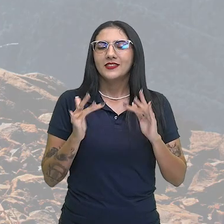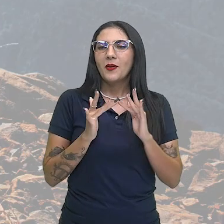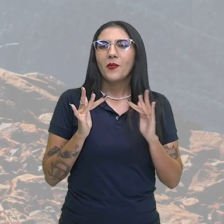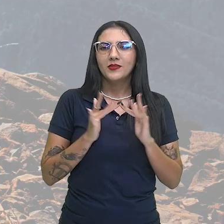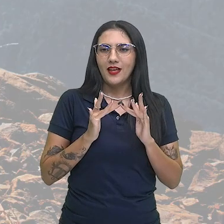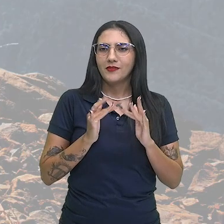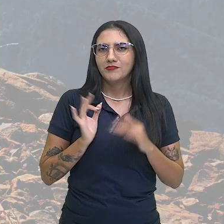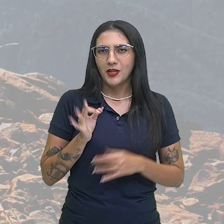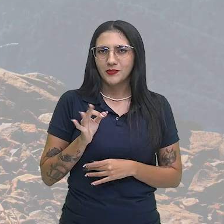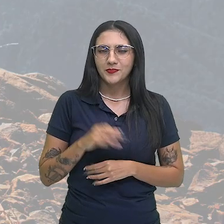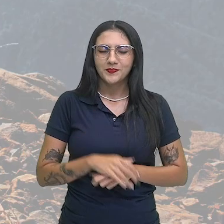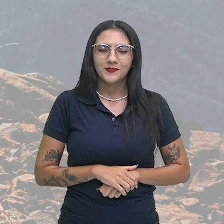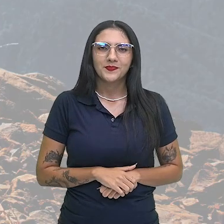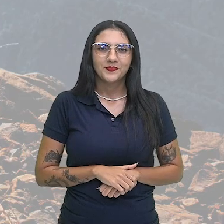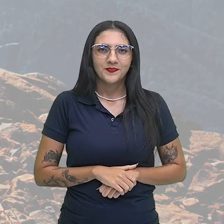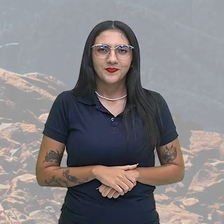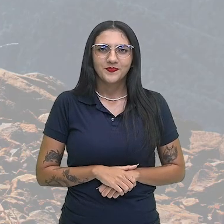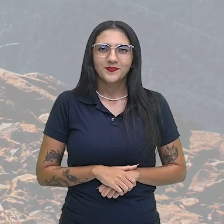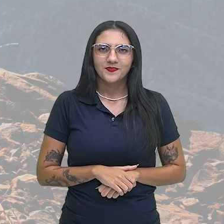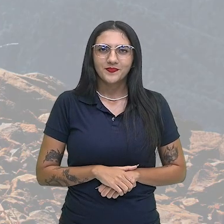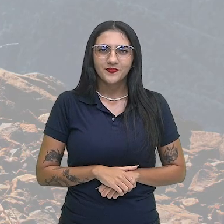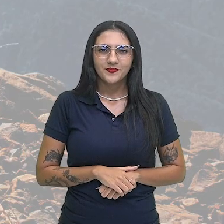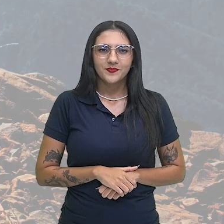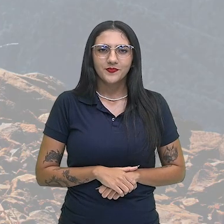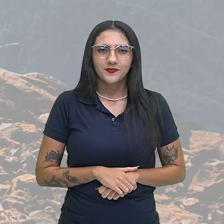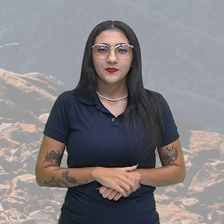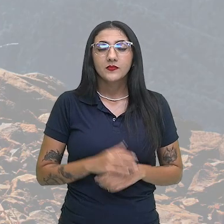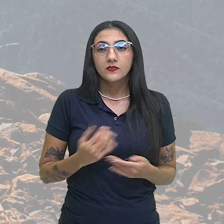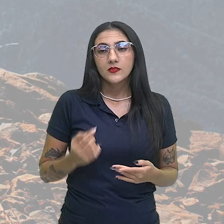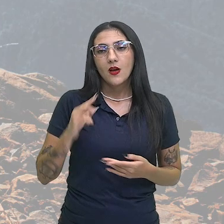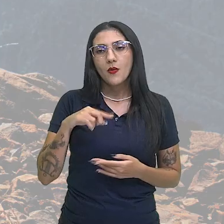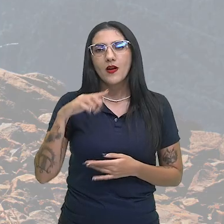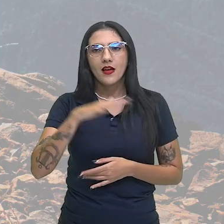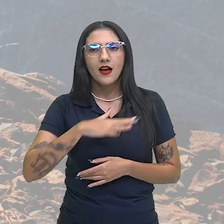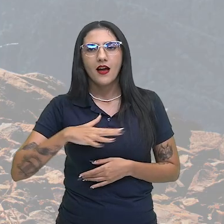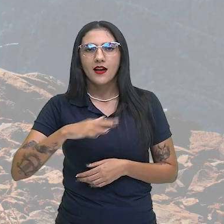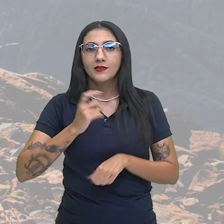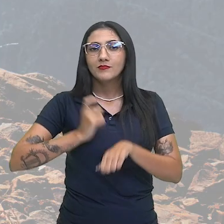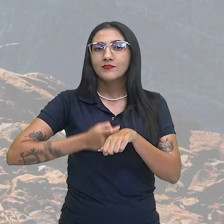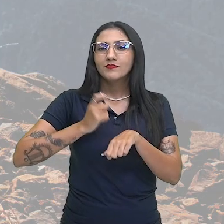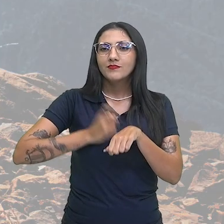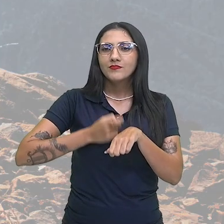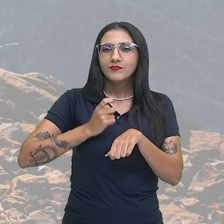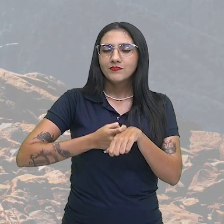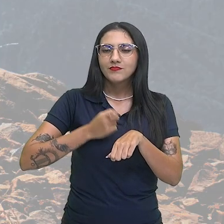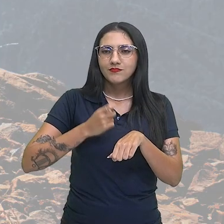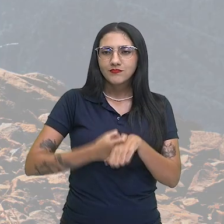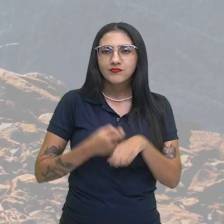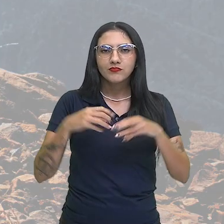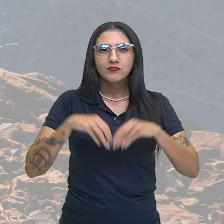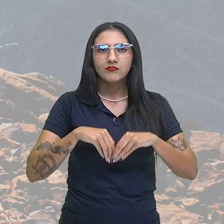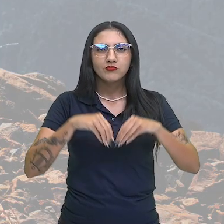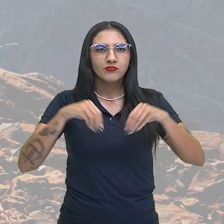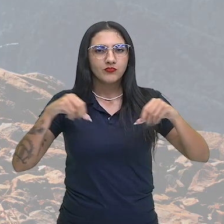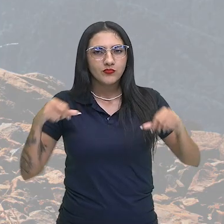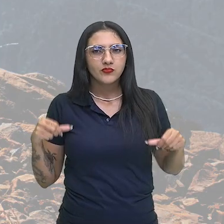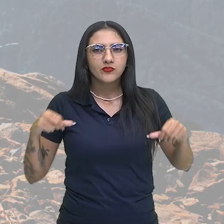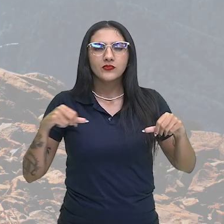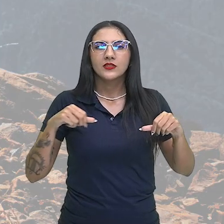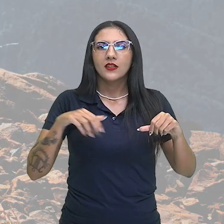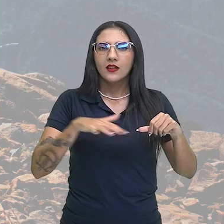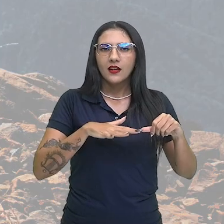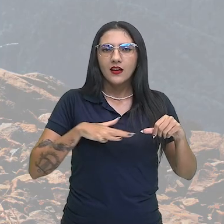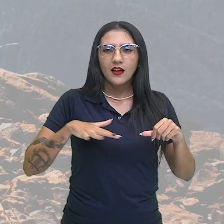maneira grosseira, como a gente vai ver na próxima tela aí, é a porção sólida da Terra, né? Como a gente está vendo nessa tela agora aí que vocês vão